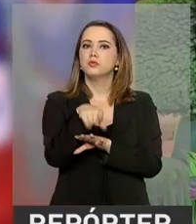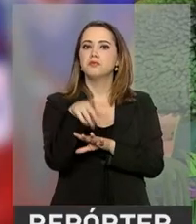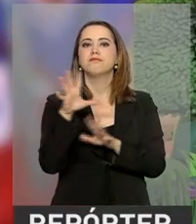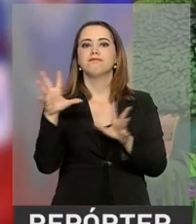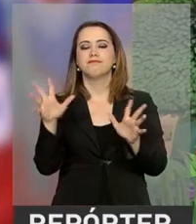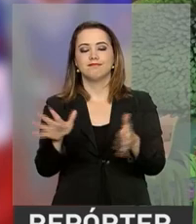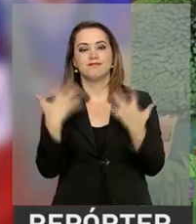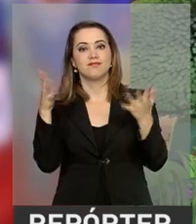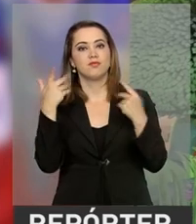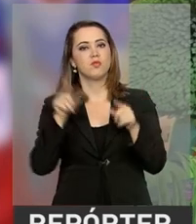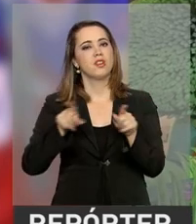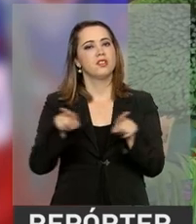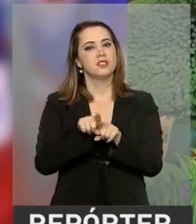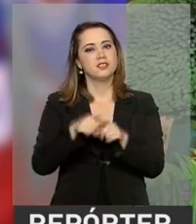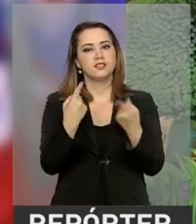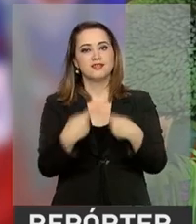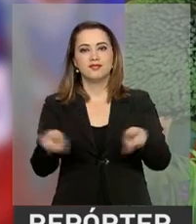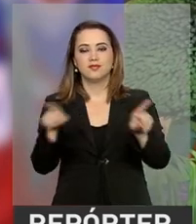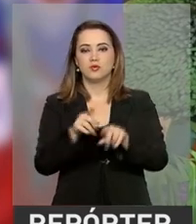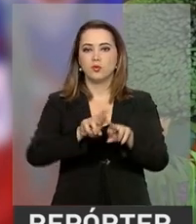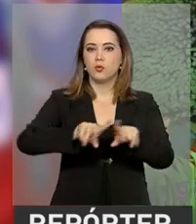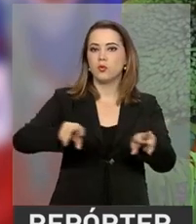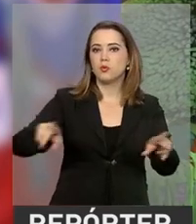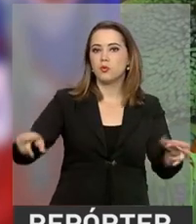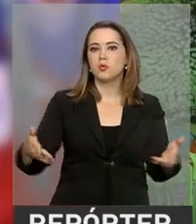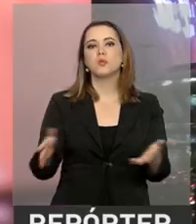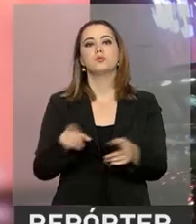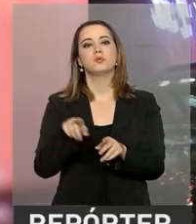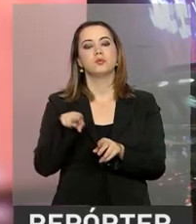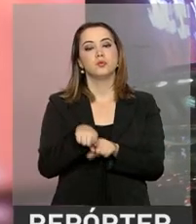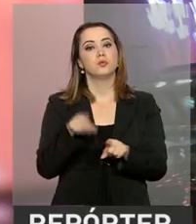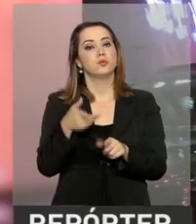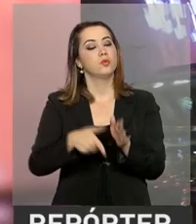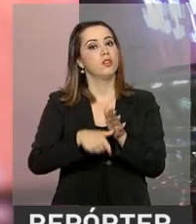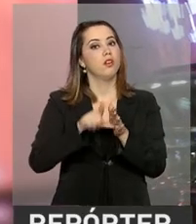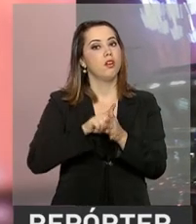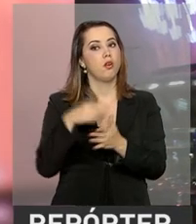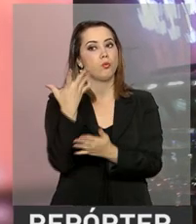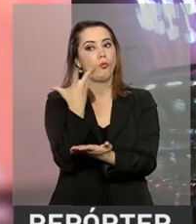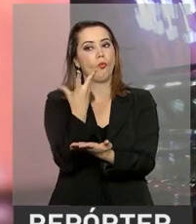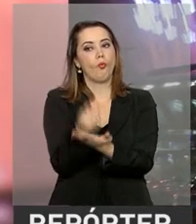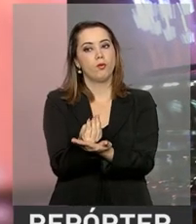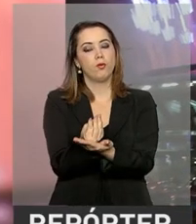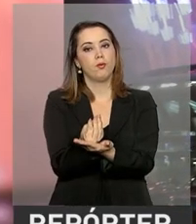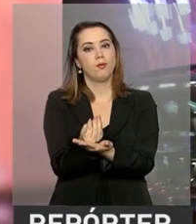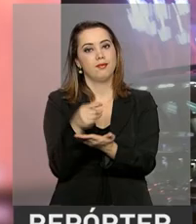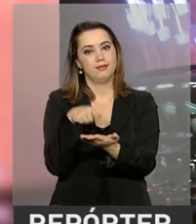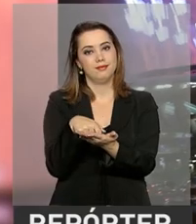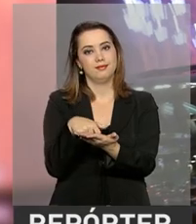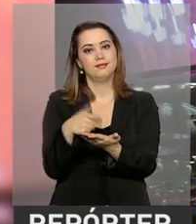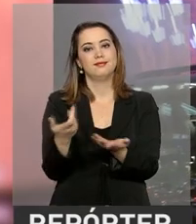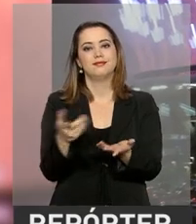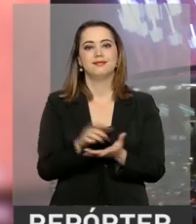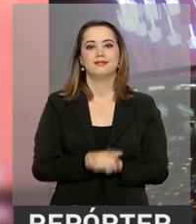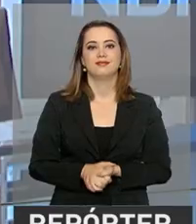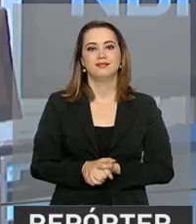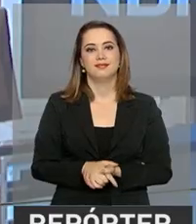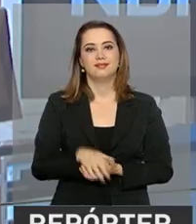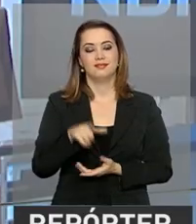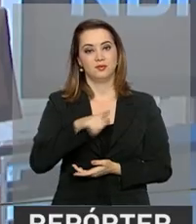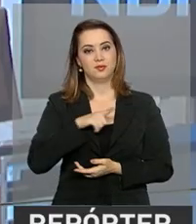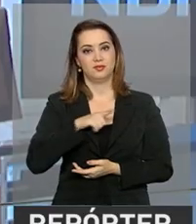música. Teve frevo, baião, forró e samba, antes que a pira olímpica fosse, enfim,